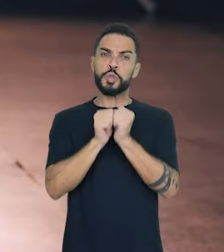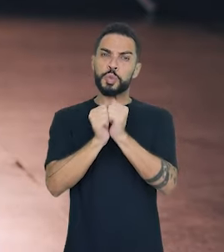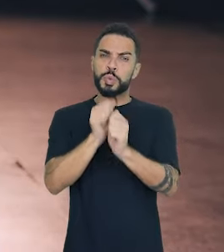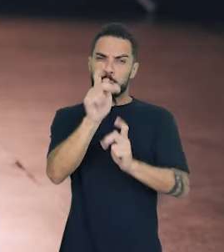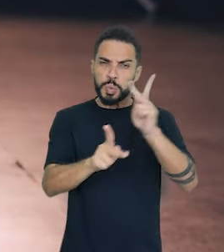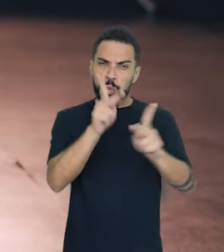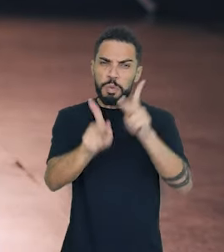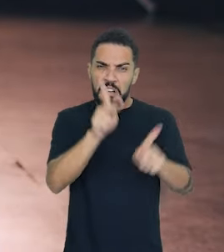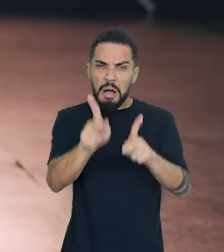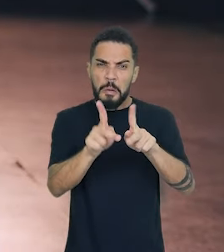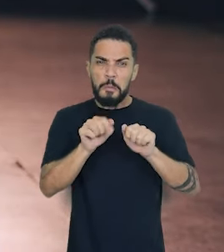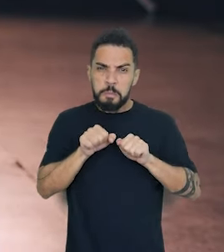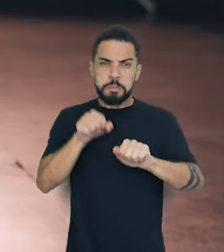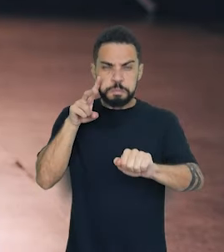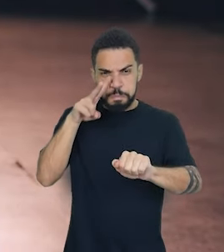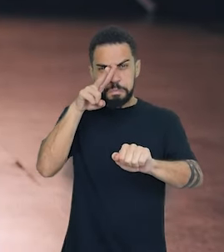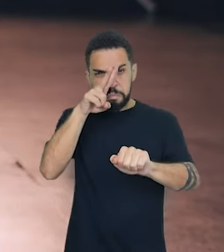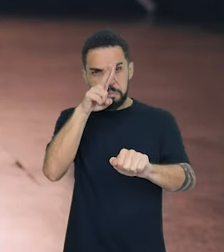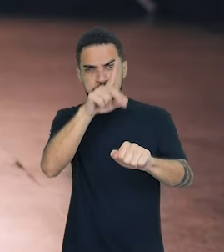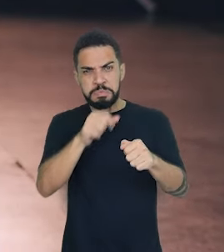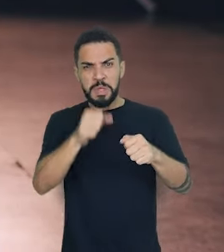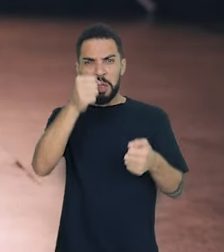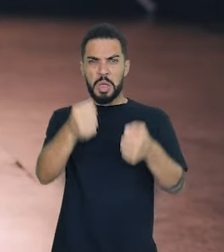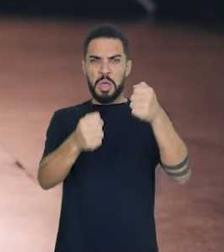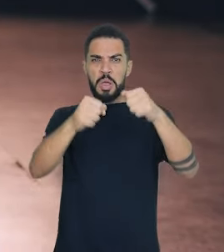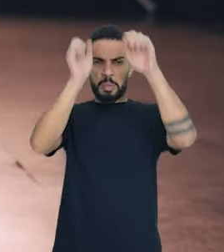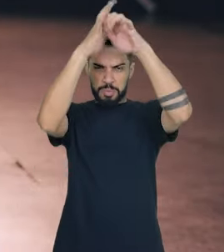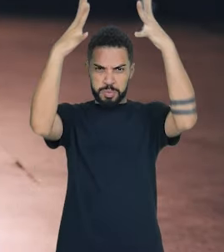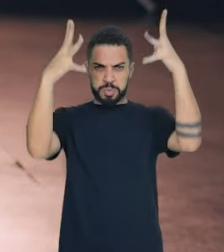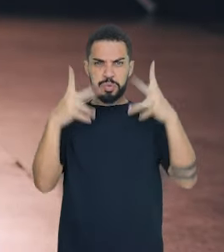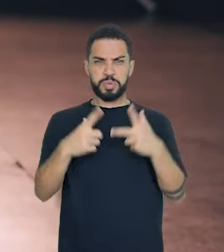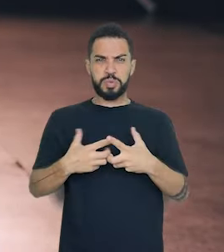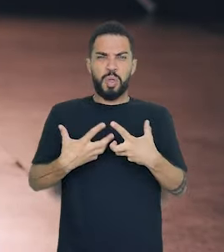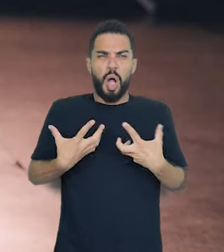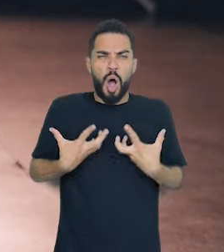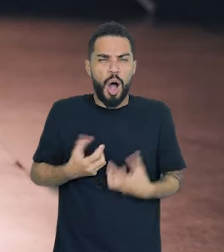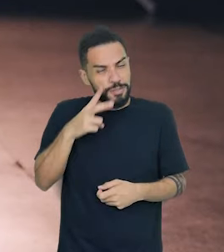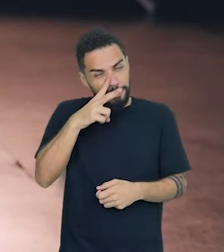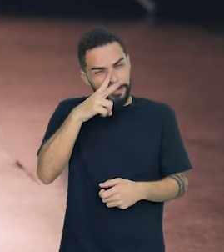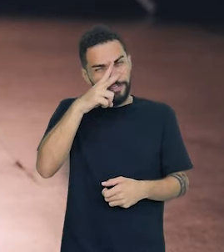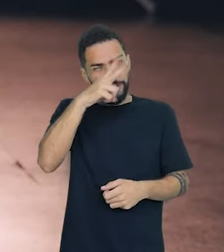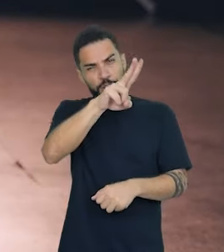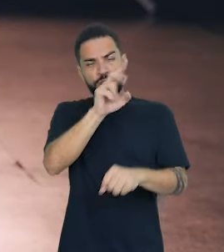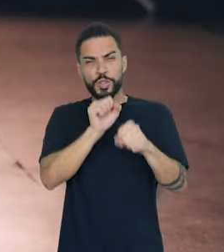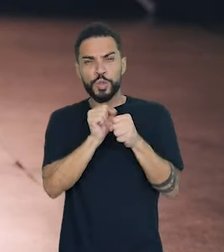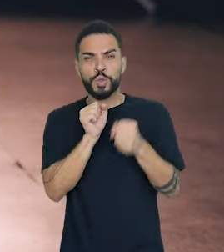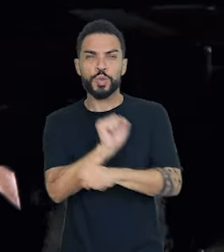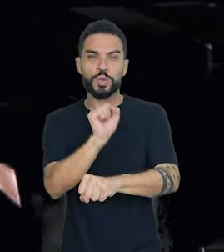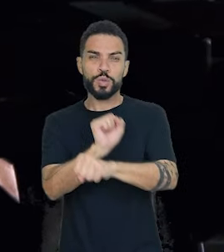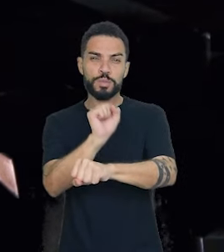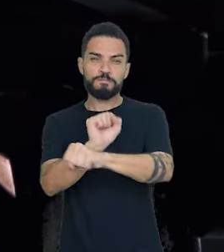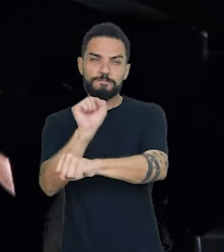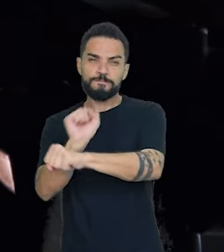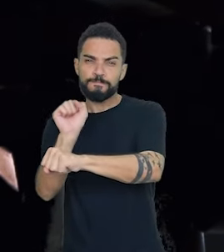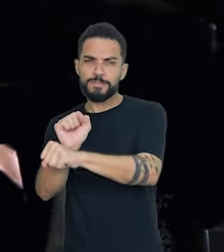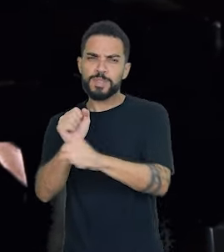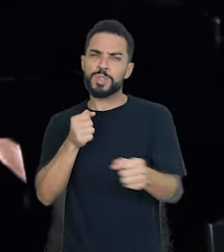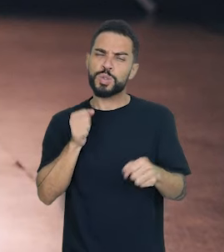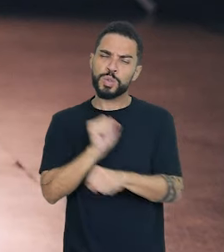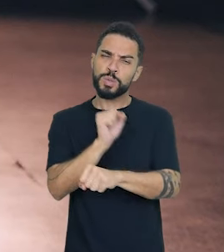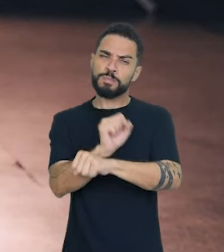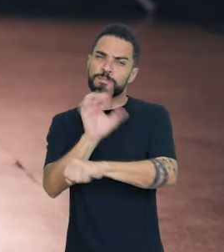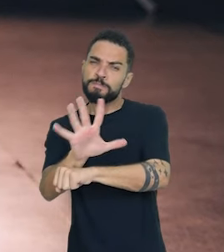Tatuapé, da minha escola atual. Ele foi empurrar carro alegórico. Então, ele é